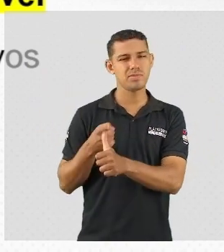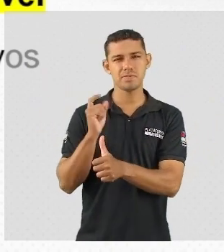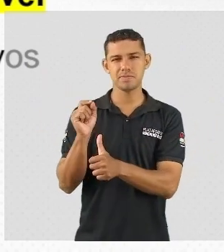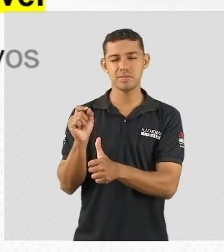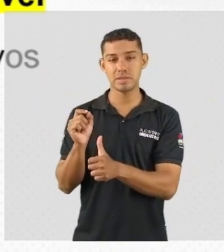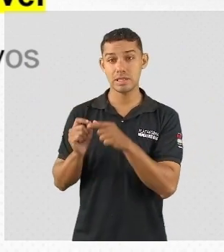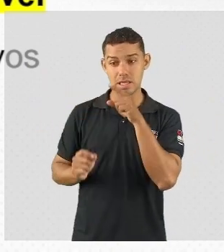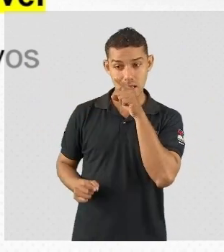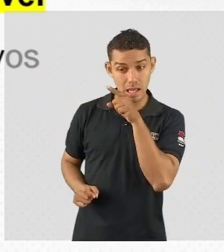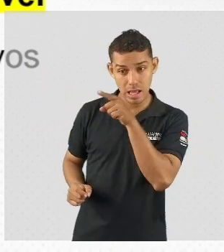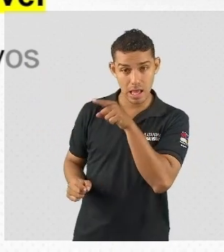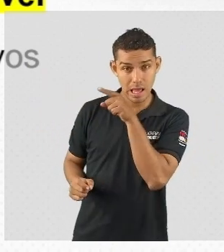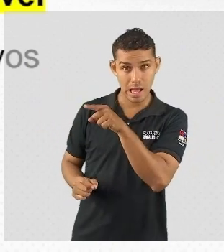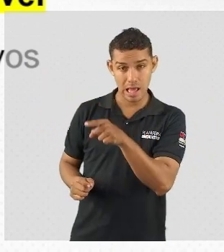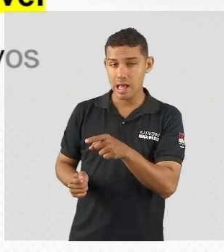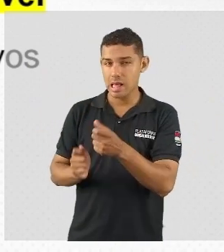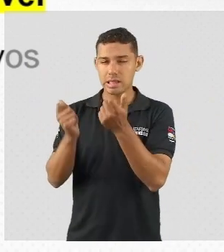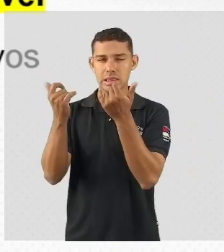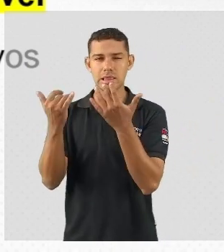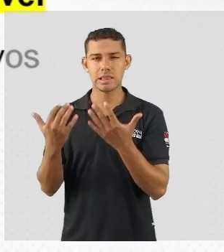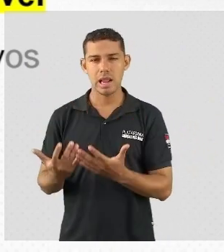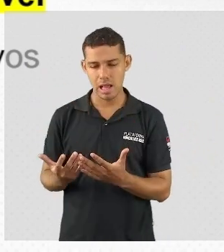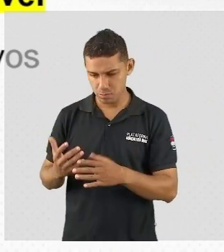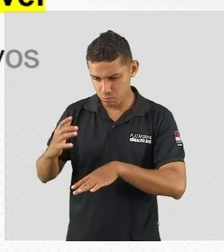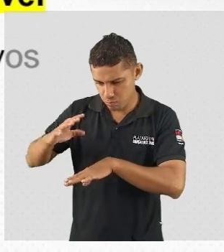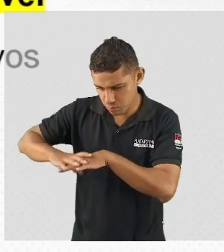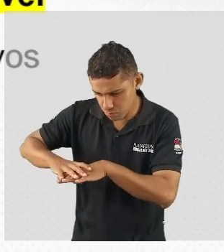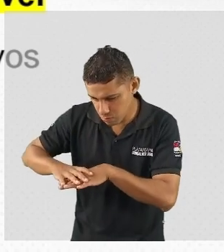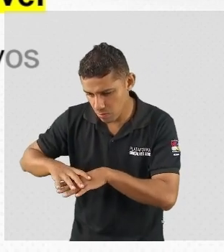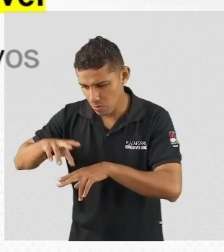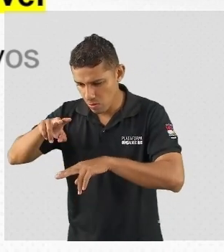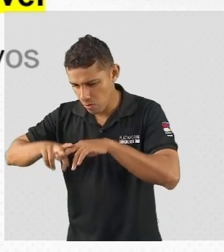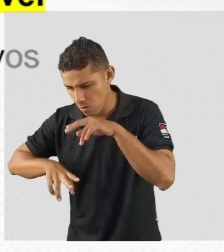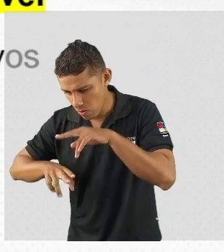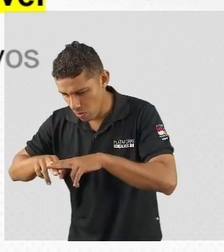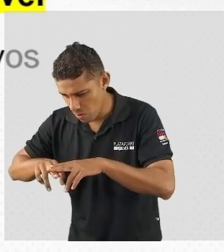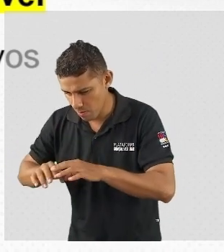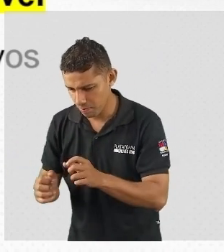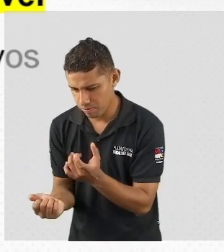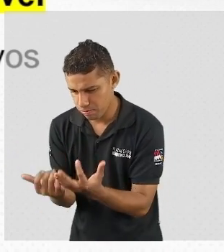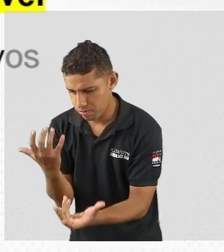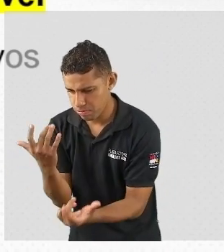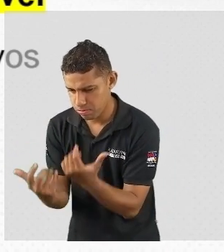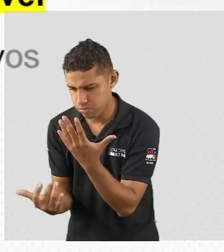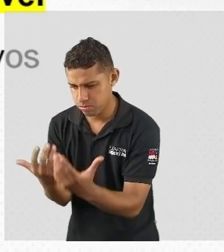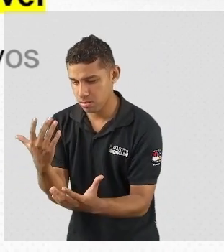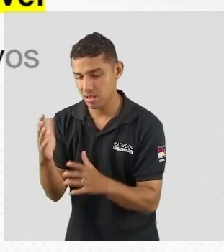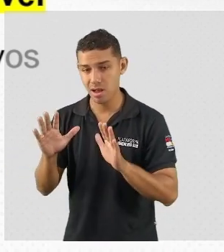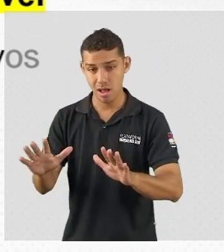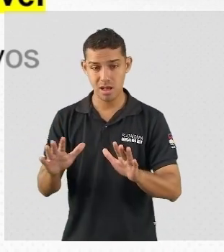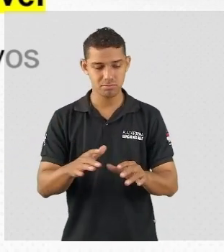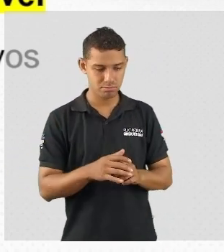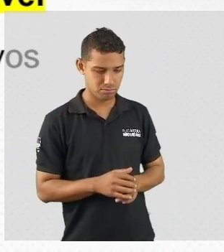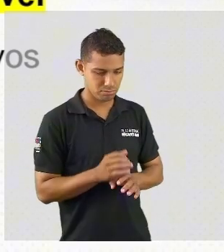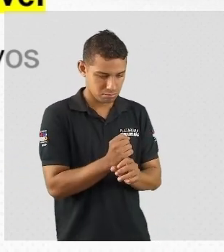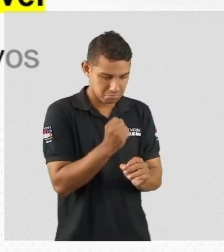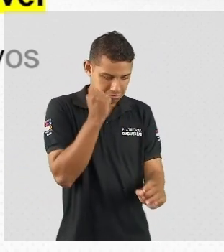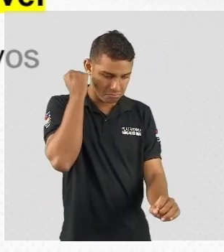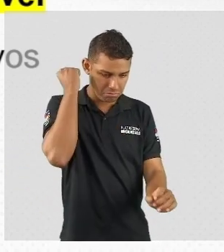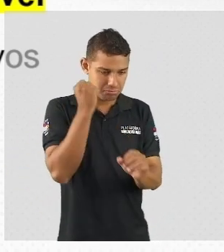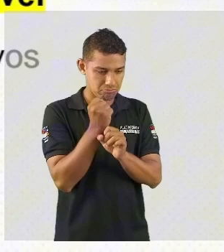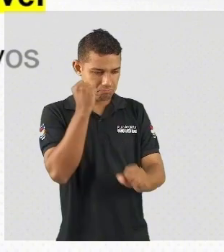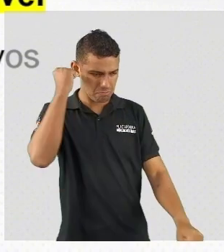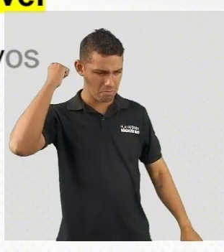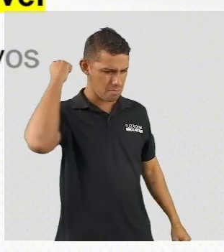Que eles retrataram as fogueiras, retrataram, claro, as ferramentas, os utensílios que eles fizeram, nós só sabemos disso porque